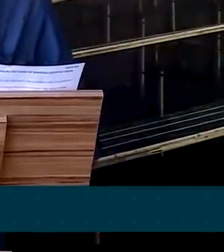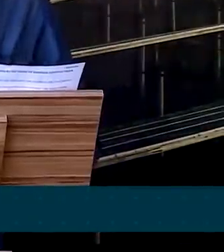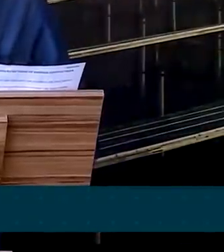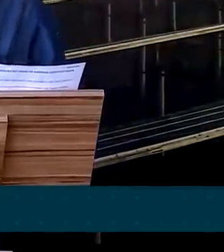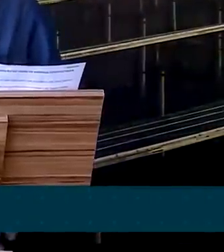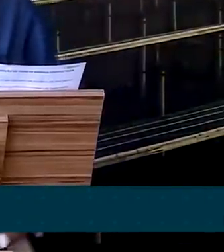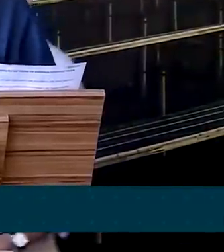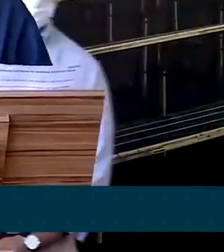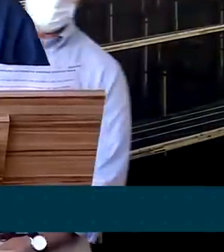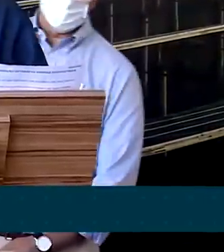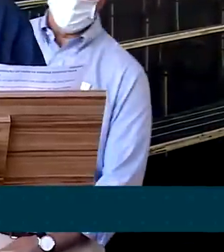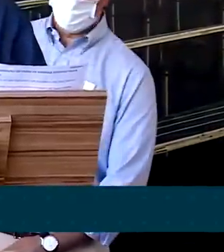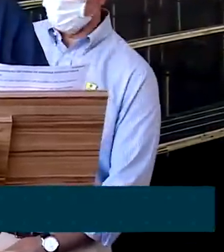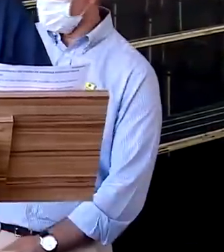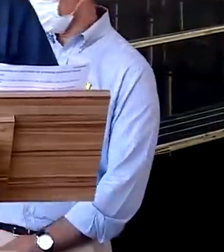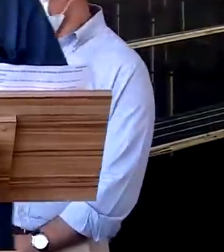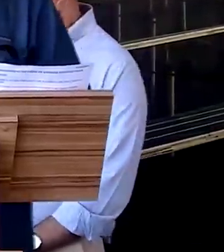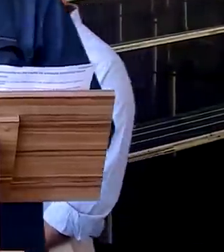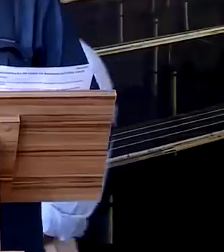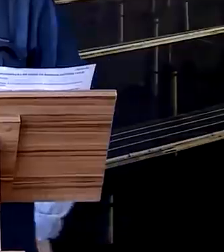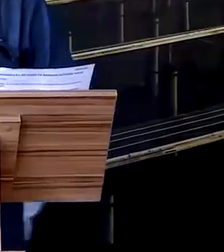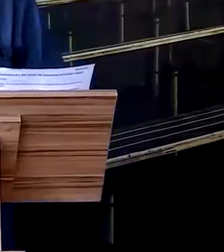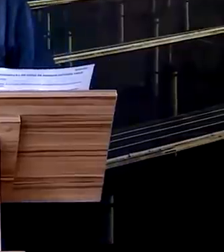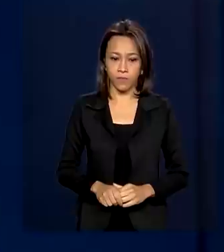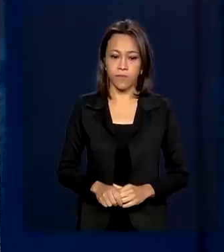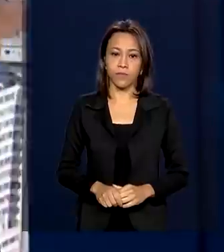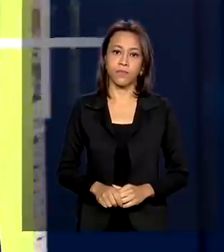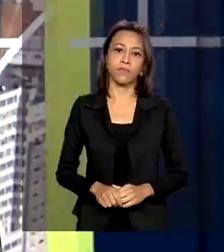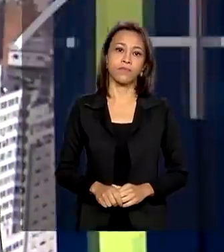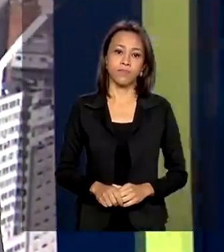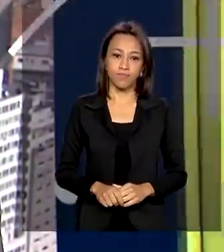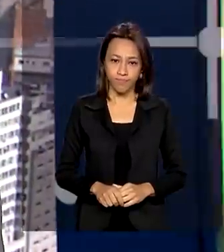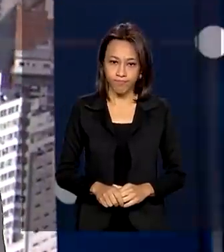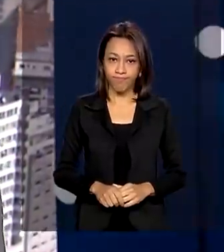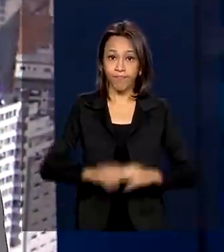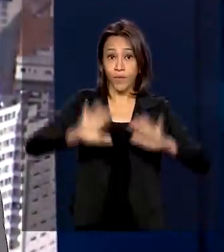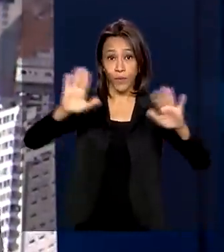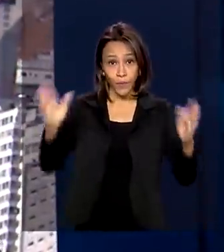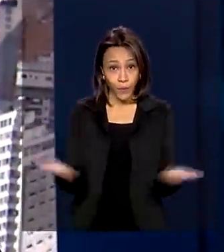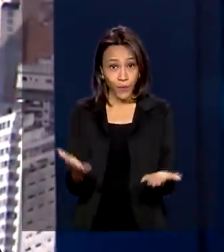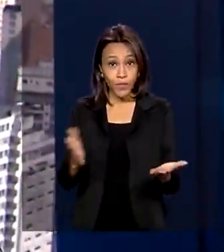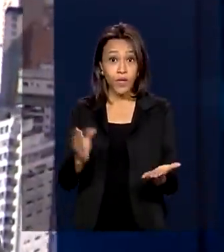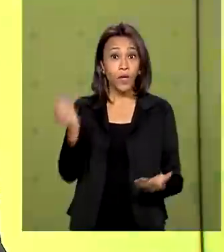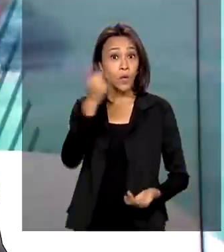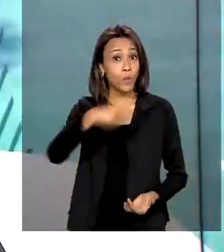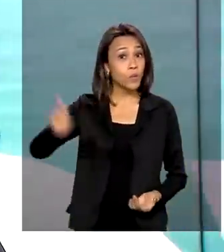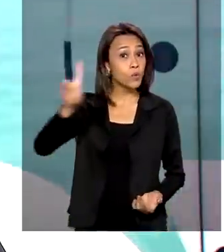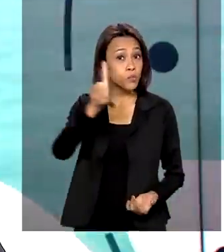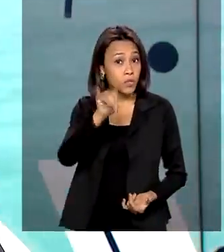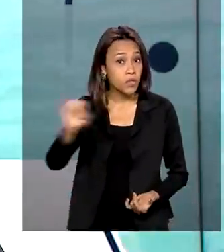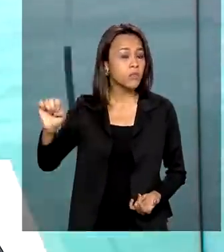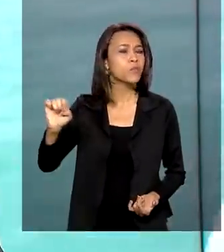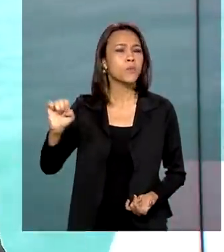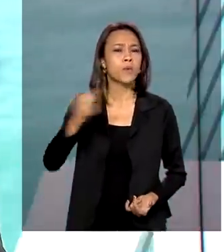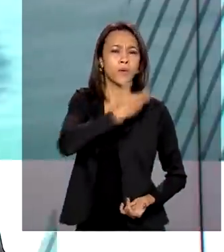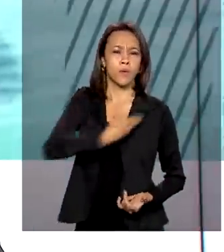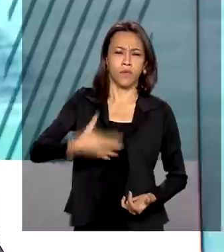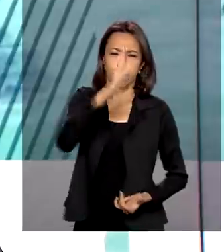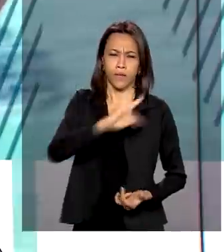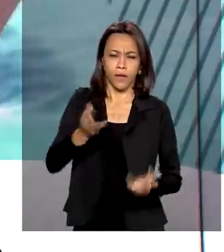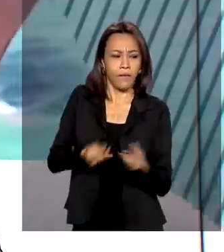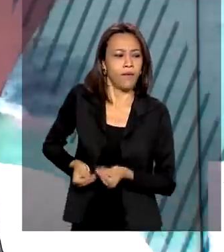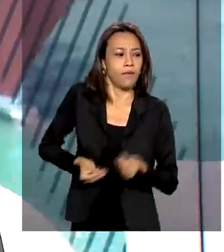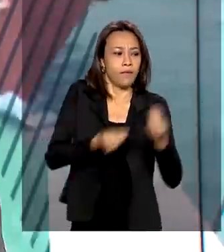estas realidades vão se concretizando. Hoje é o último dia para o governo federal entregar ao